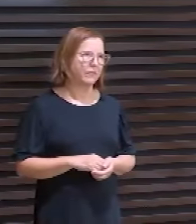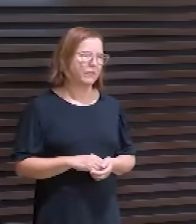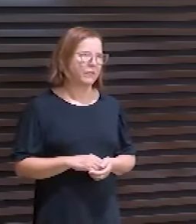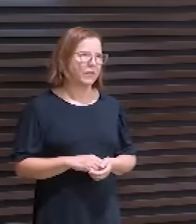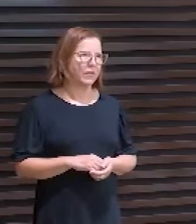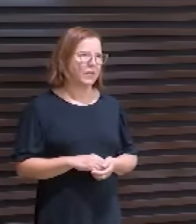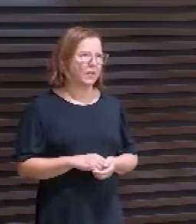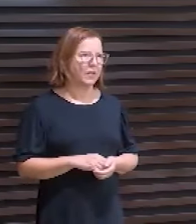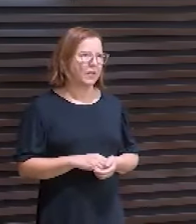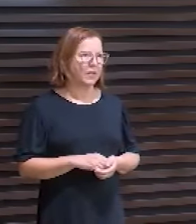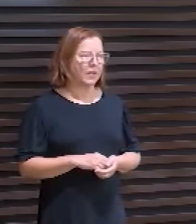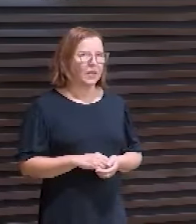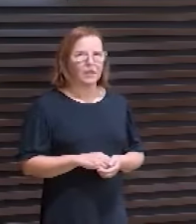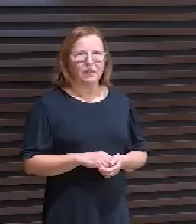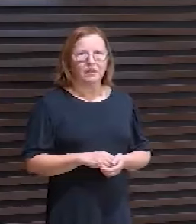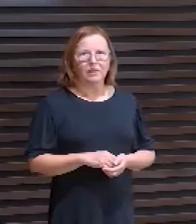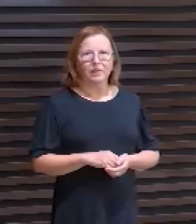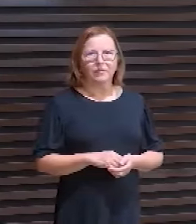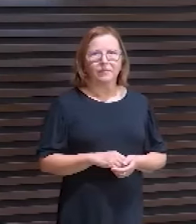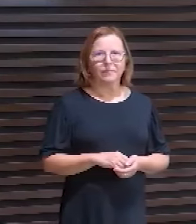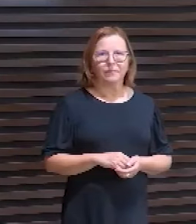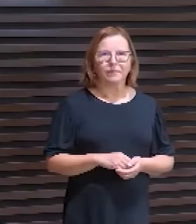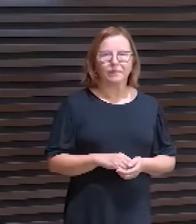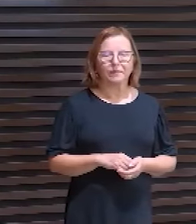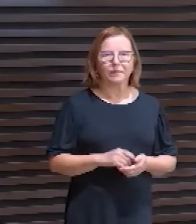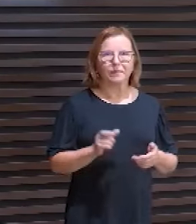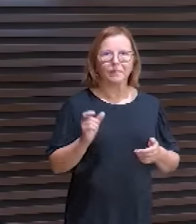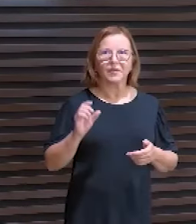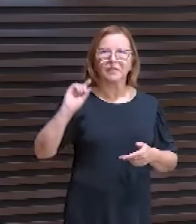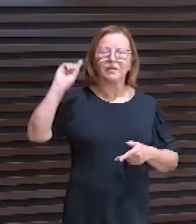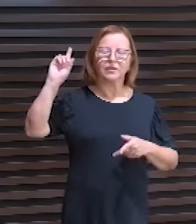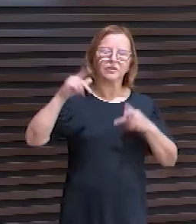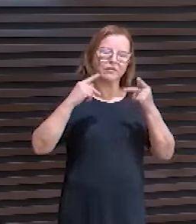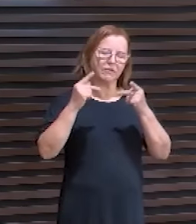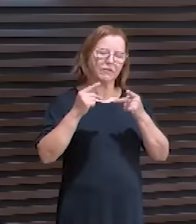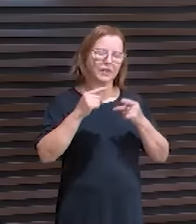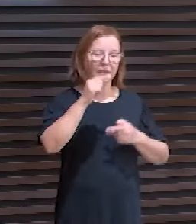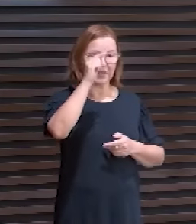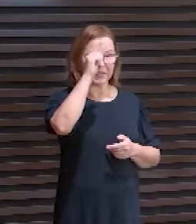5 vai dizer lá que as obras da Carne né